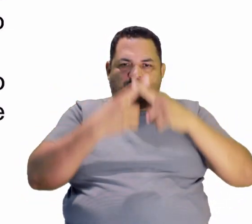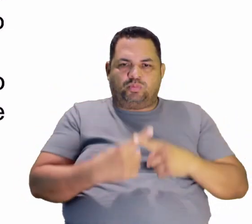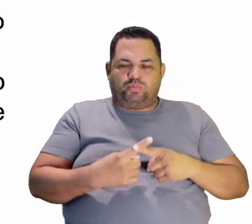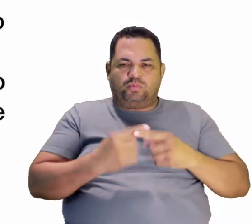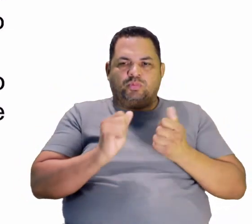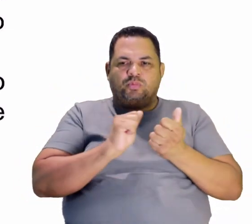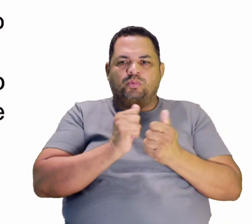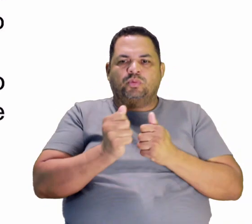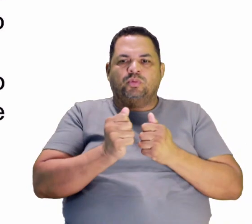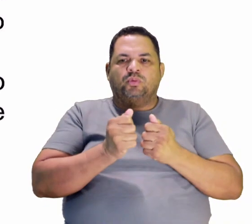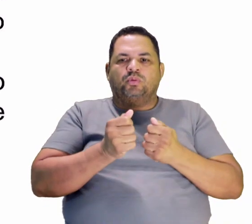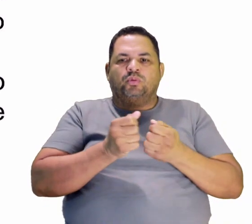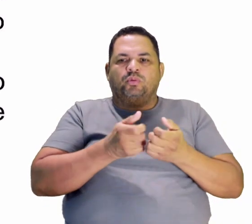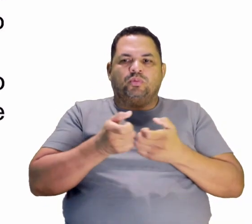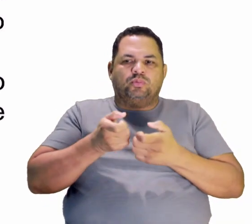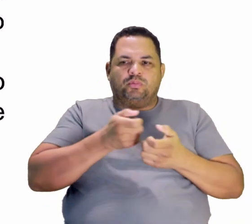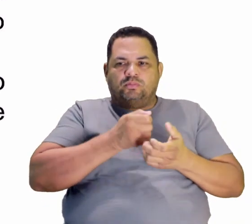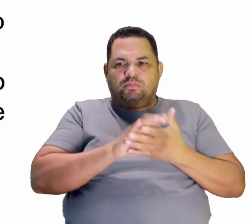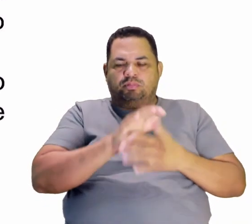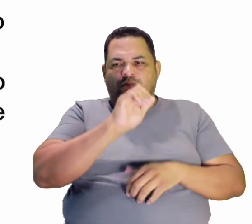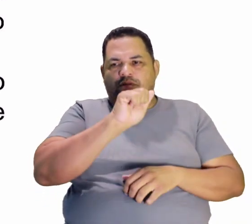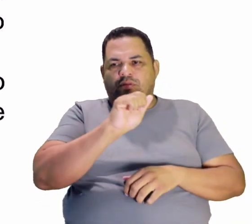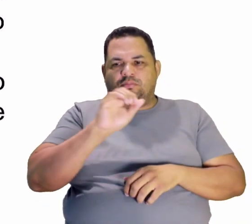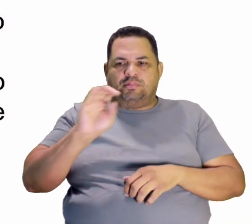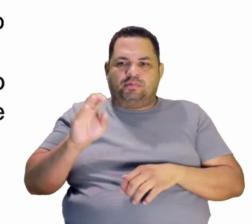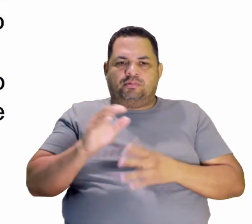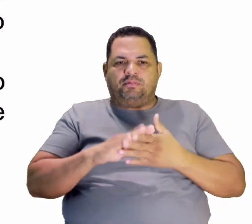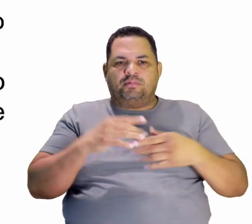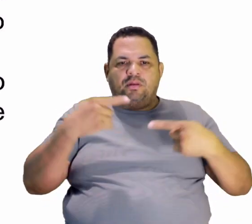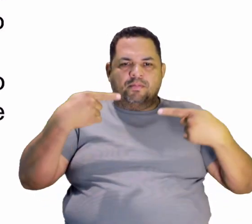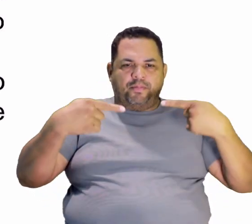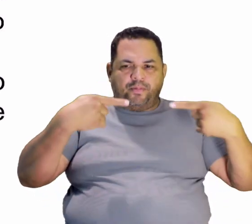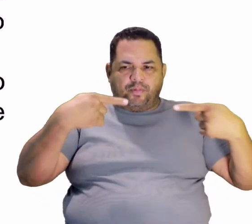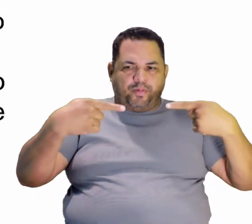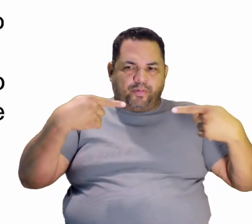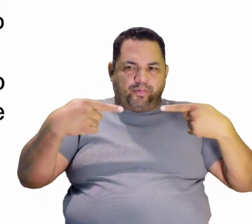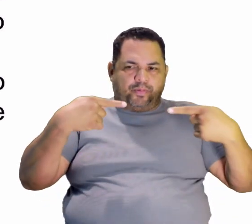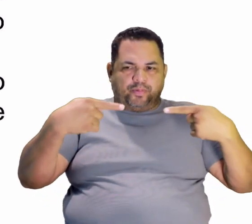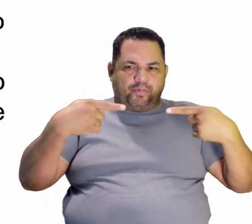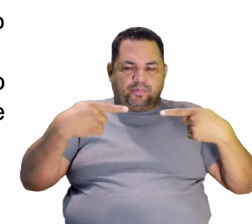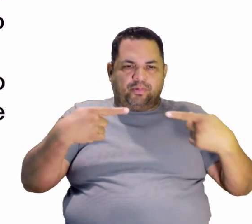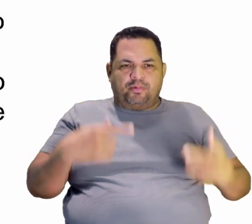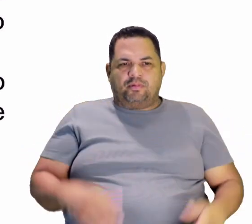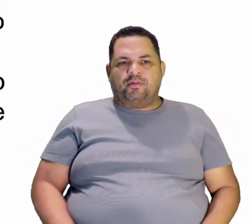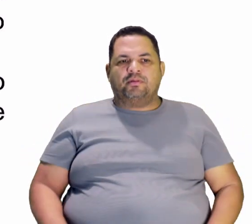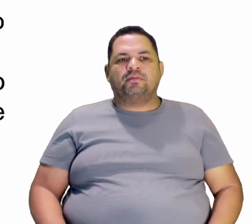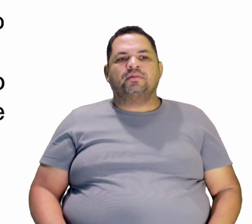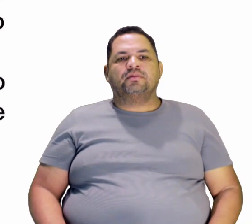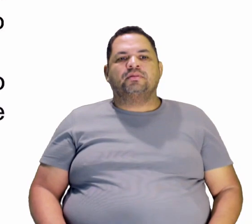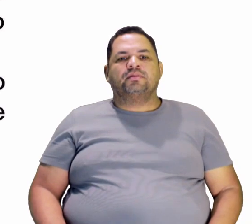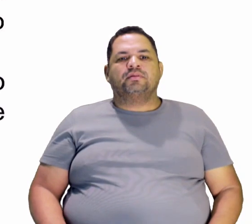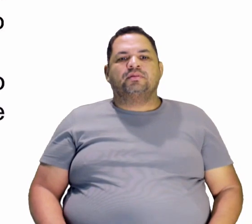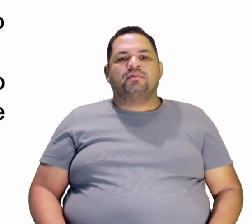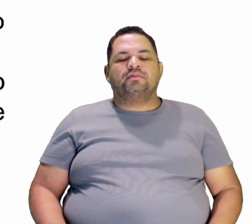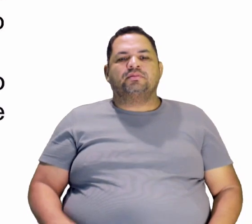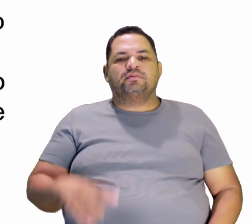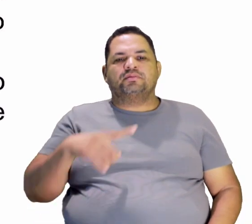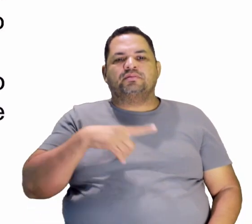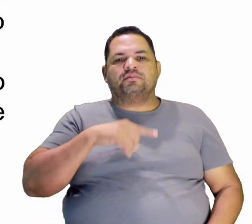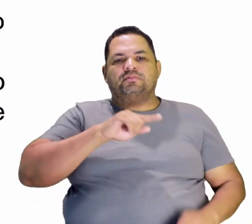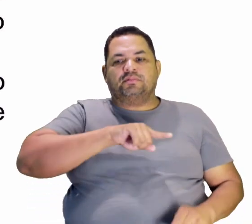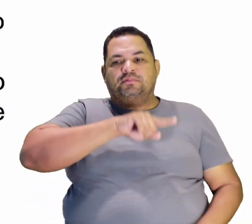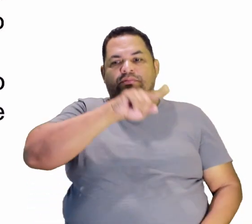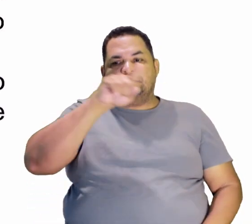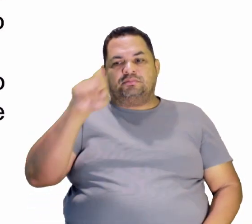controlam os canhões, o A e o B. O A atira no B, o B atira no A. E aqui nós temos uma elevação aqui para dificultar, né?